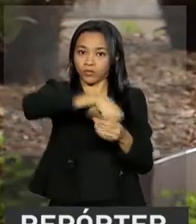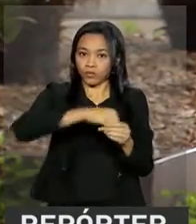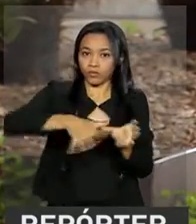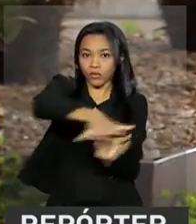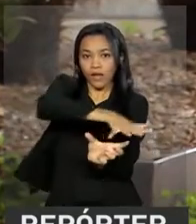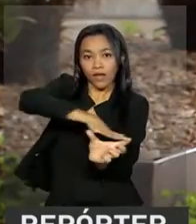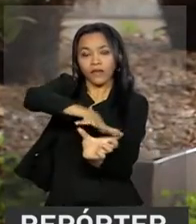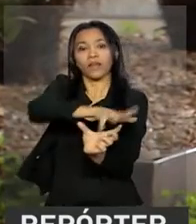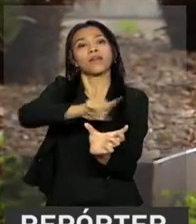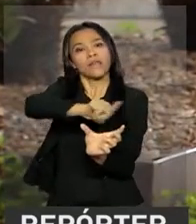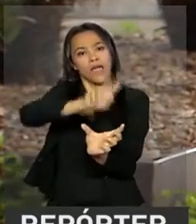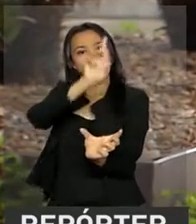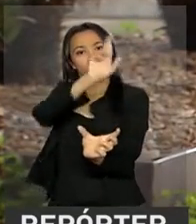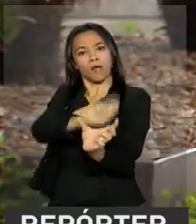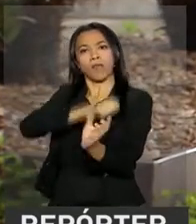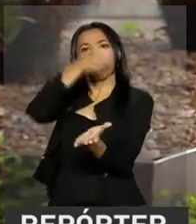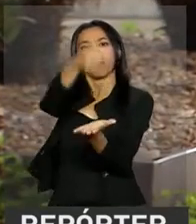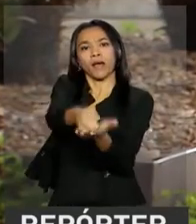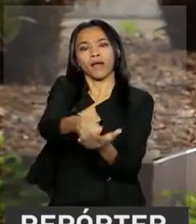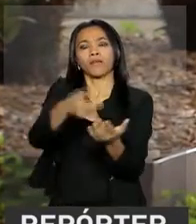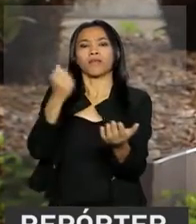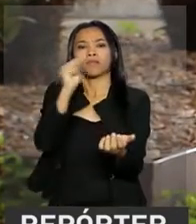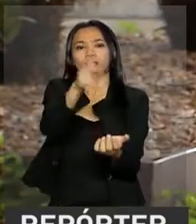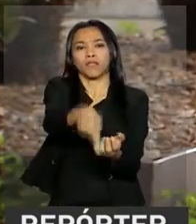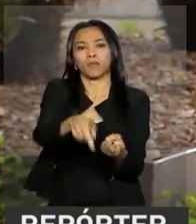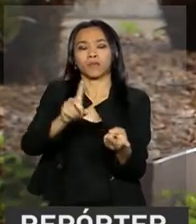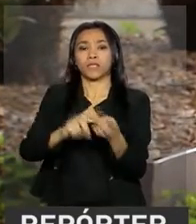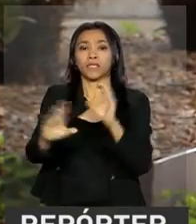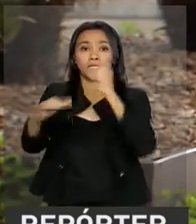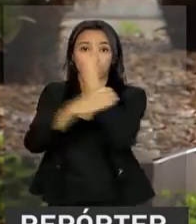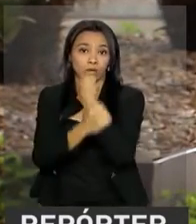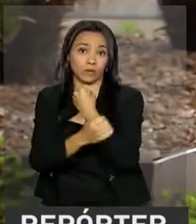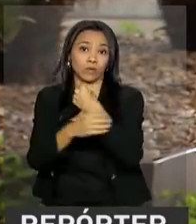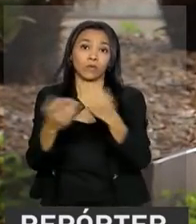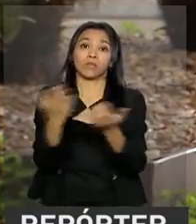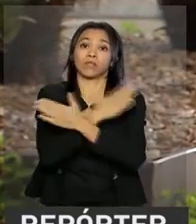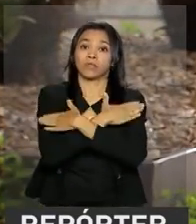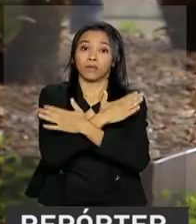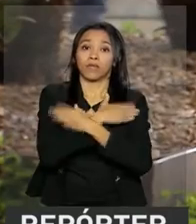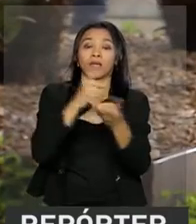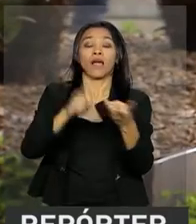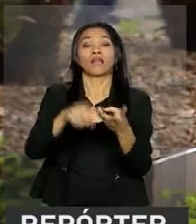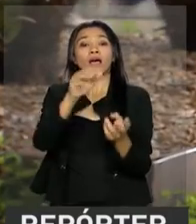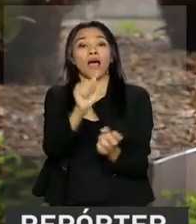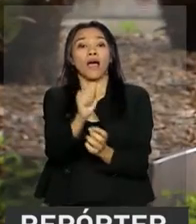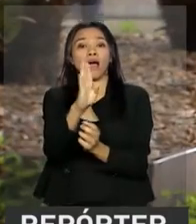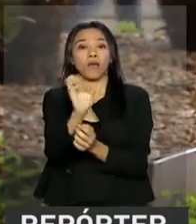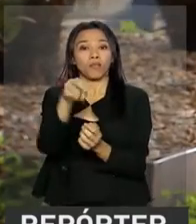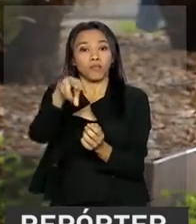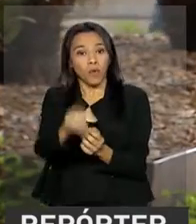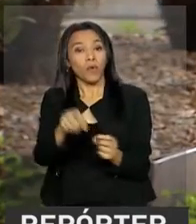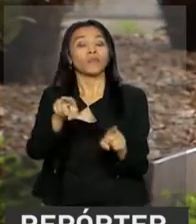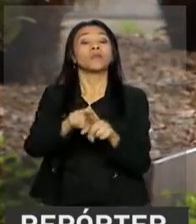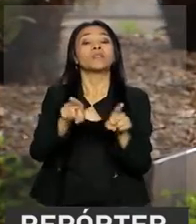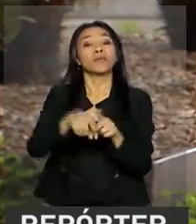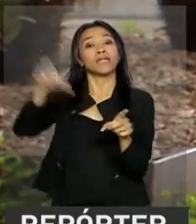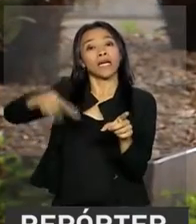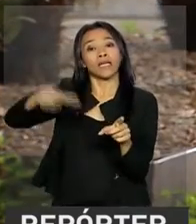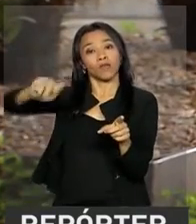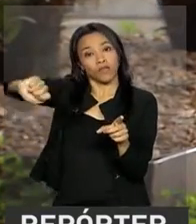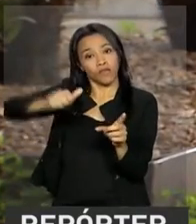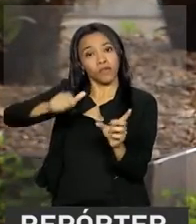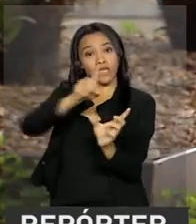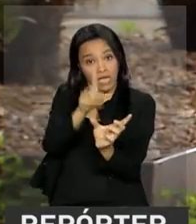de aposentadorias do seguro desemprego do abono salarial do benefício de prestação continuada do bolsa família a